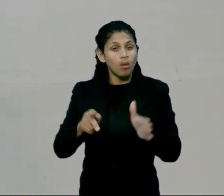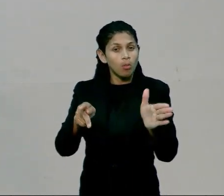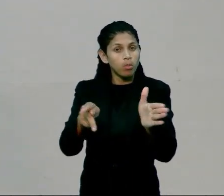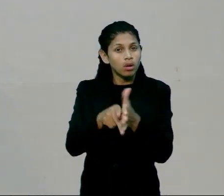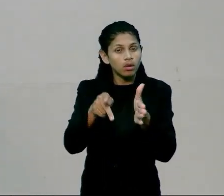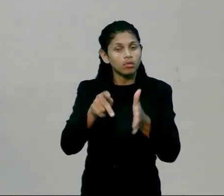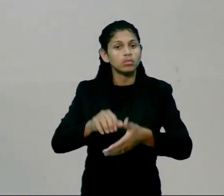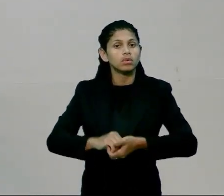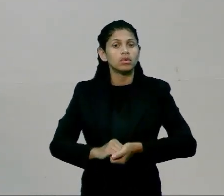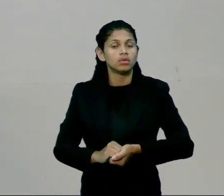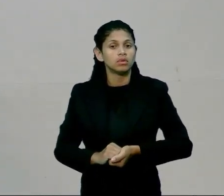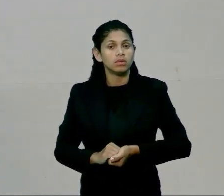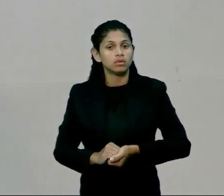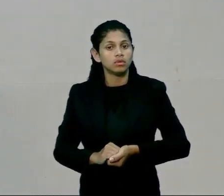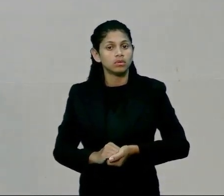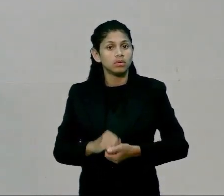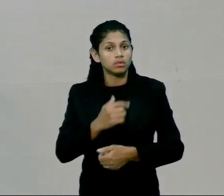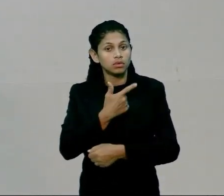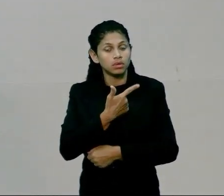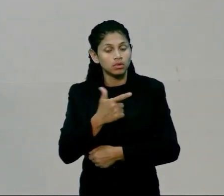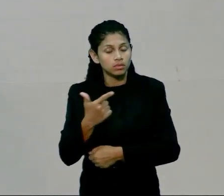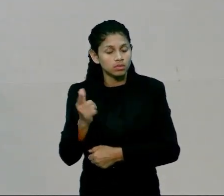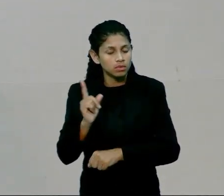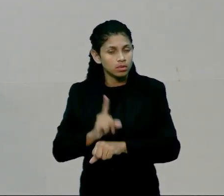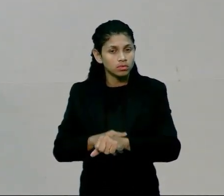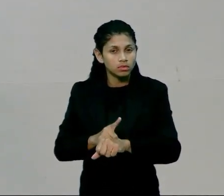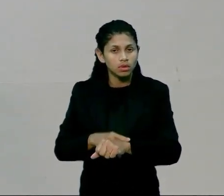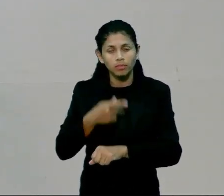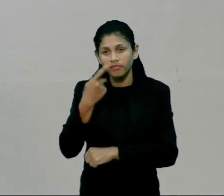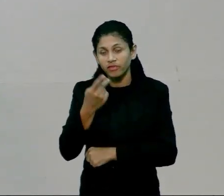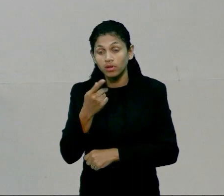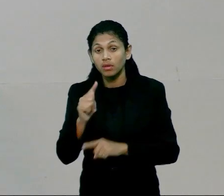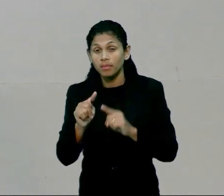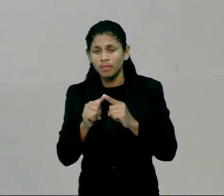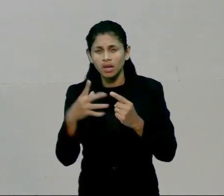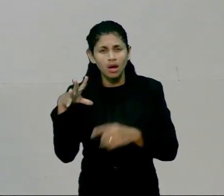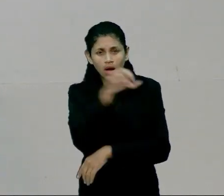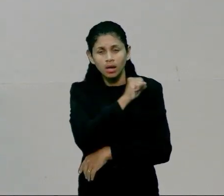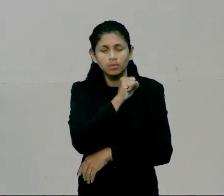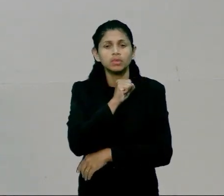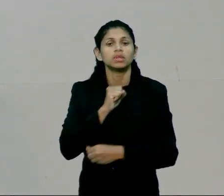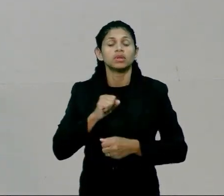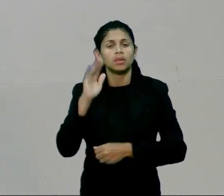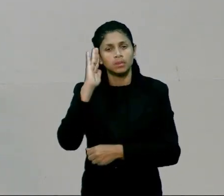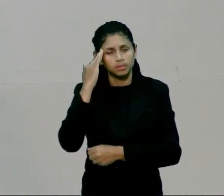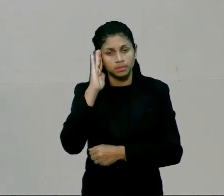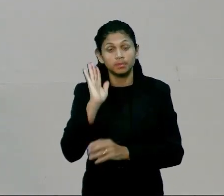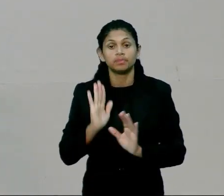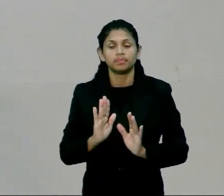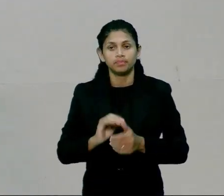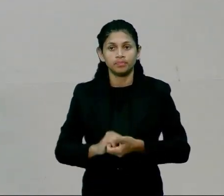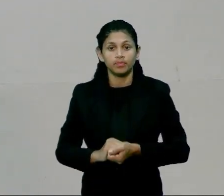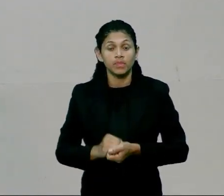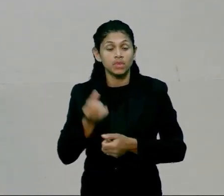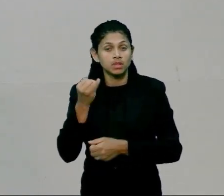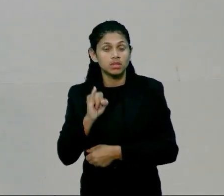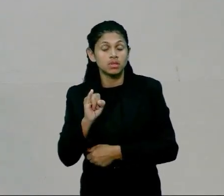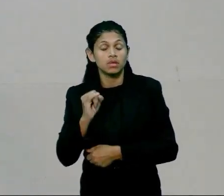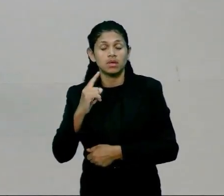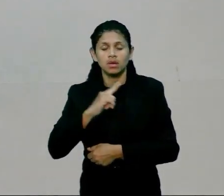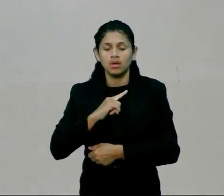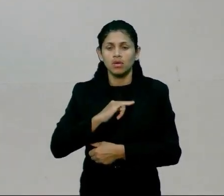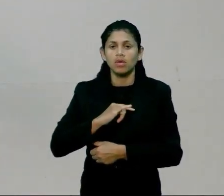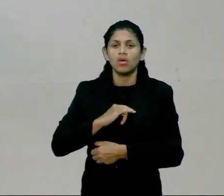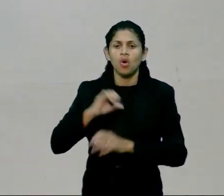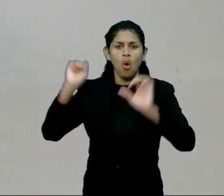eu vou conseguir mencionar. A gente não vai ter muito tempo para mencionar, mas rapidamente, só para a gente entender. Se eu realizo bastante